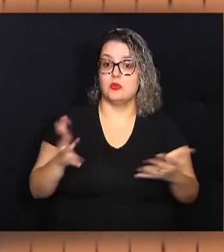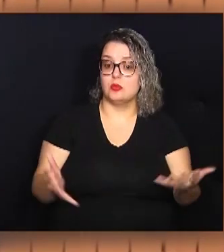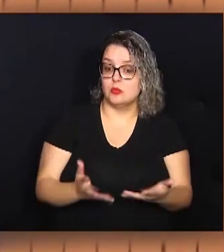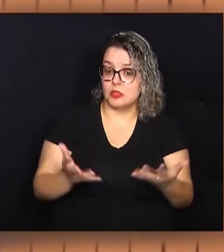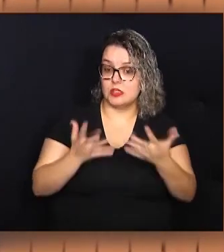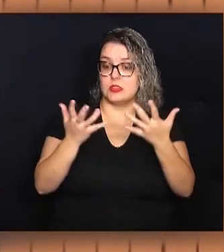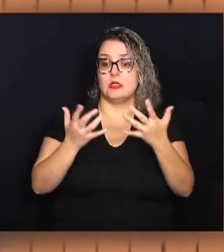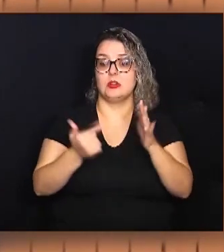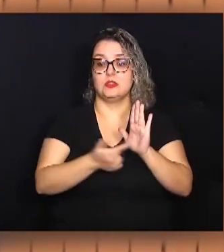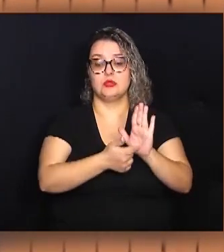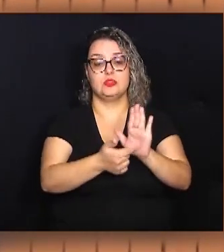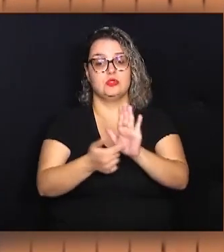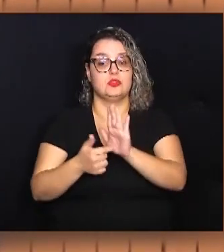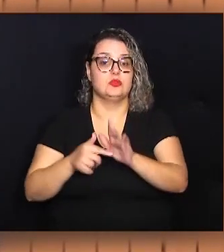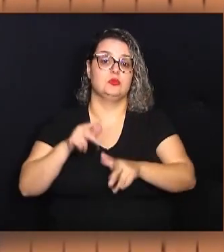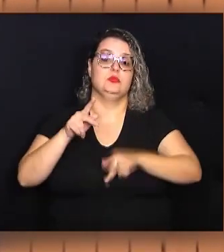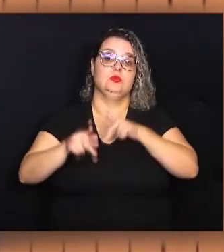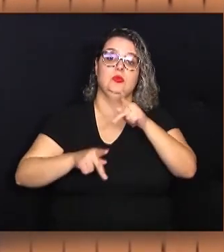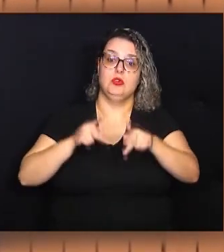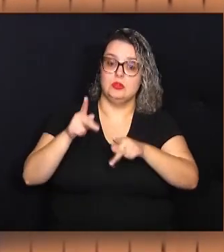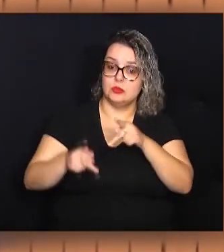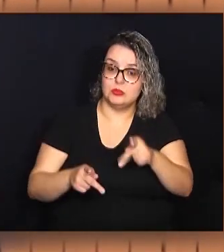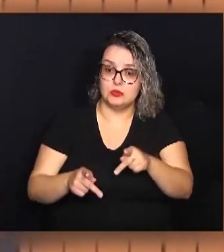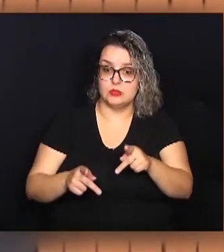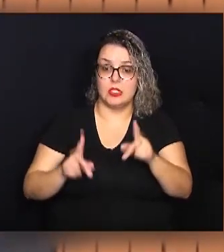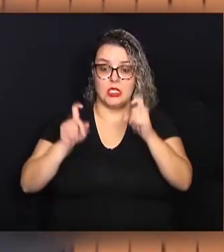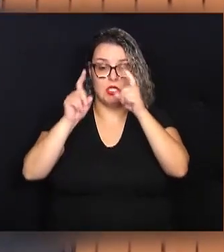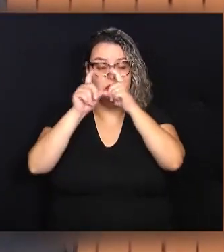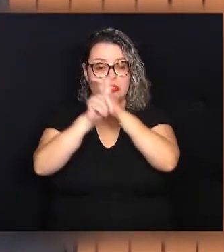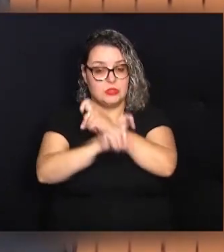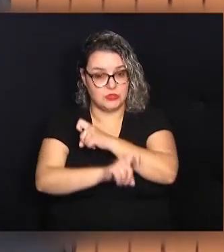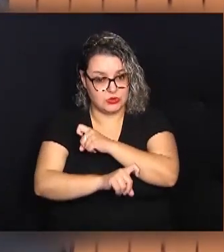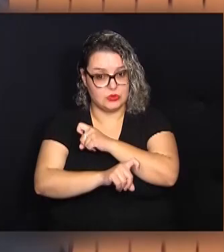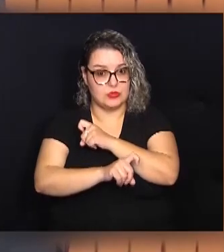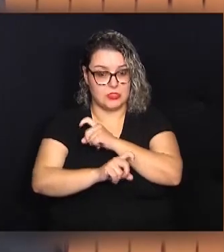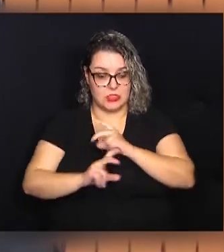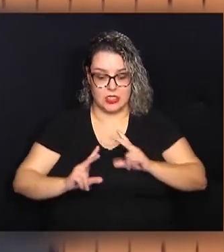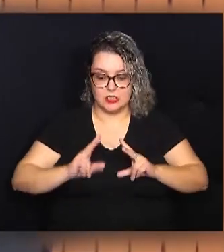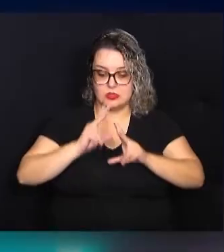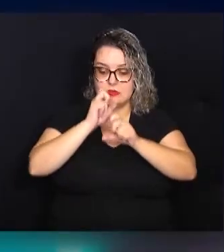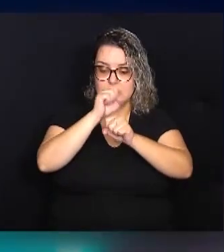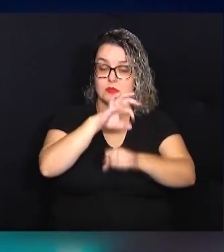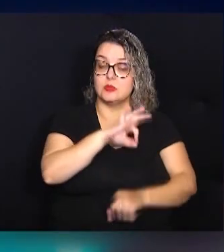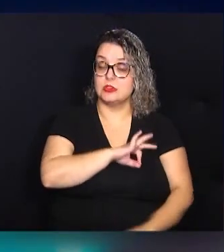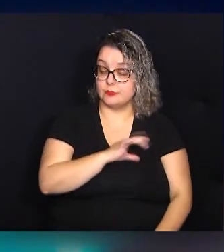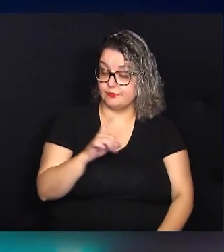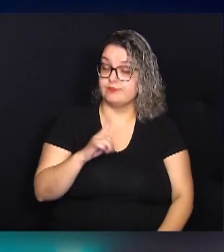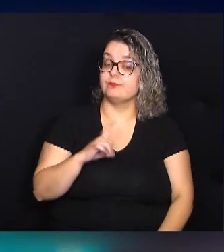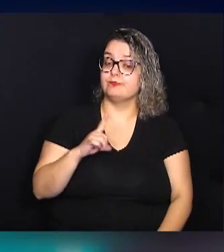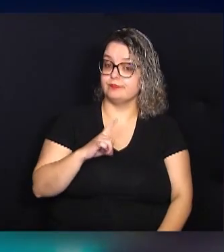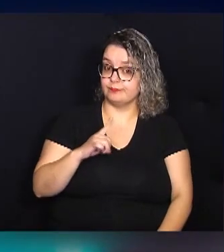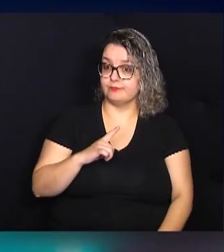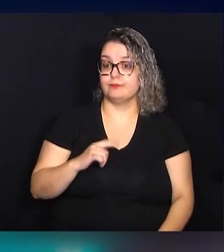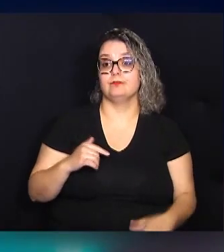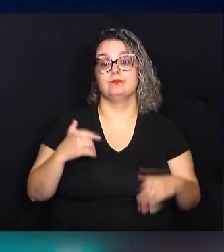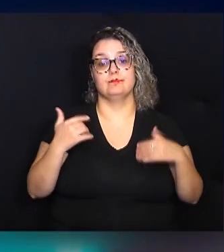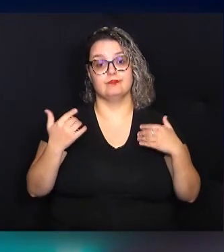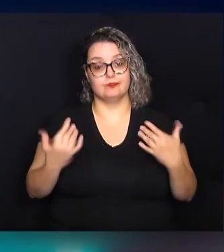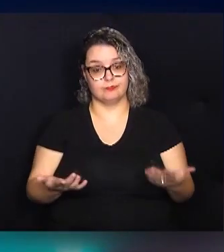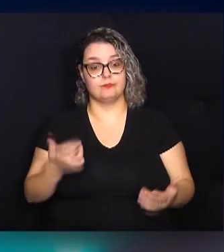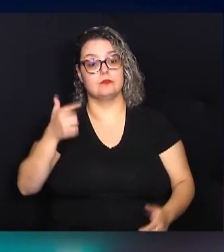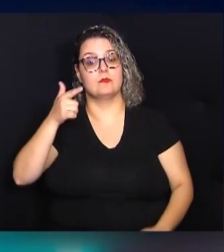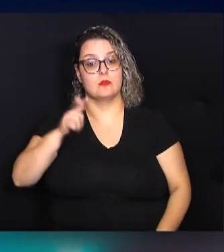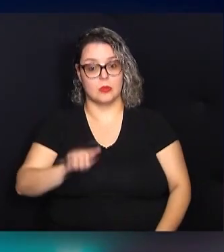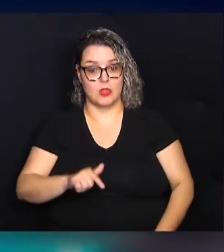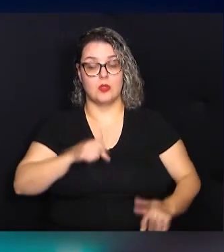de mostrar à população as dificuldades que as forças policiais têm e que, mesmo assim,